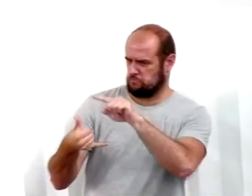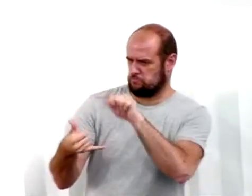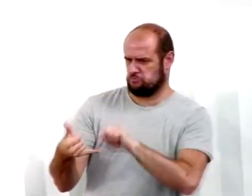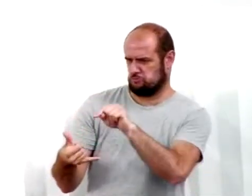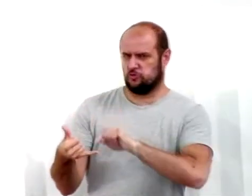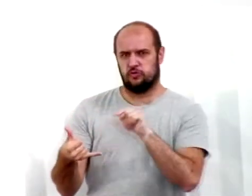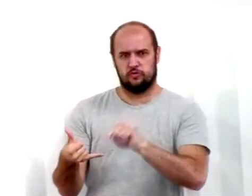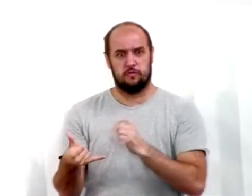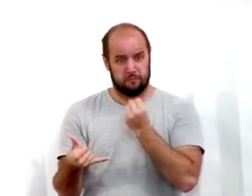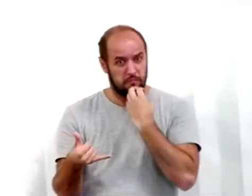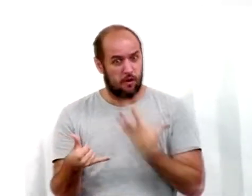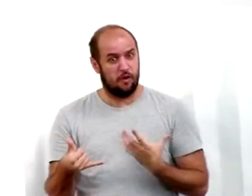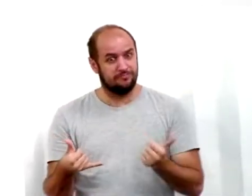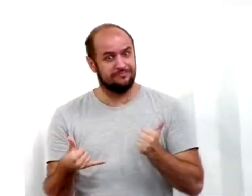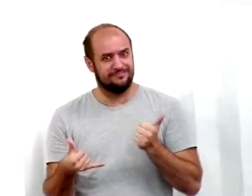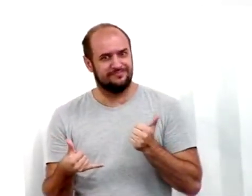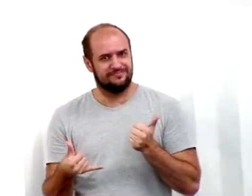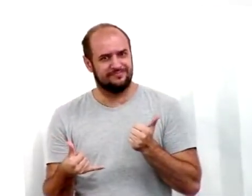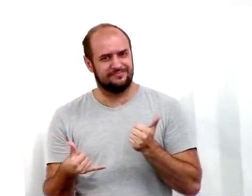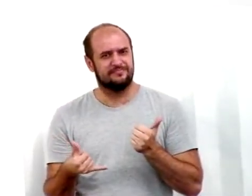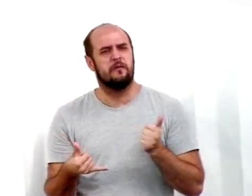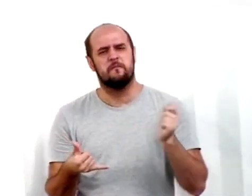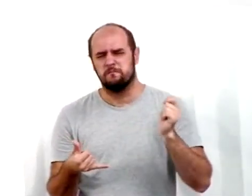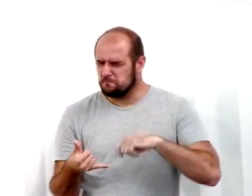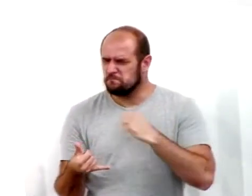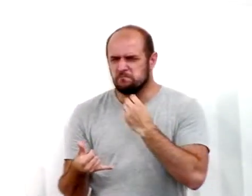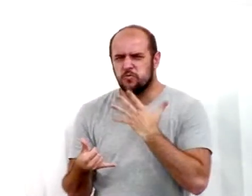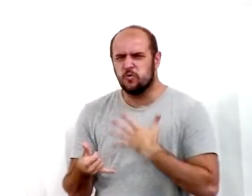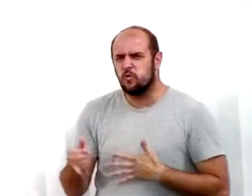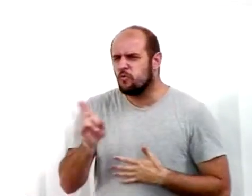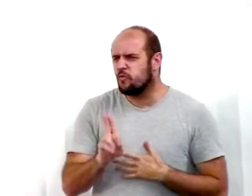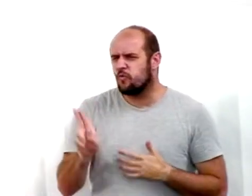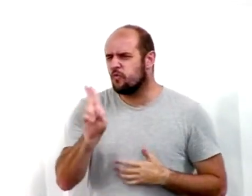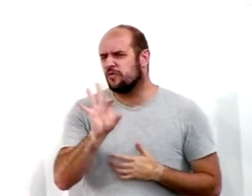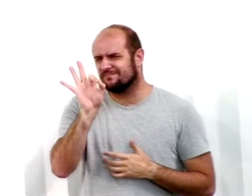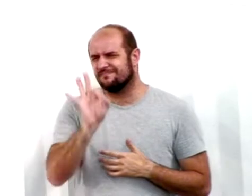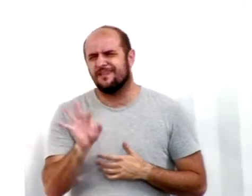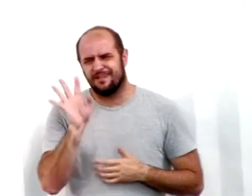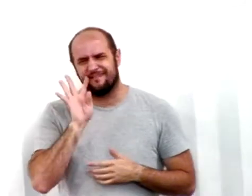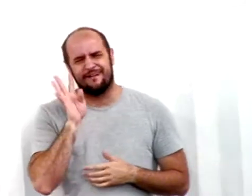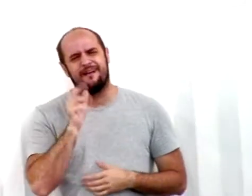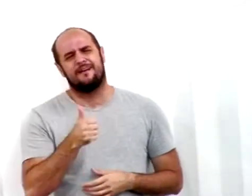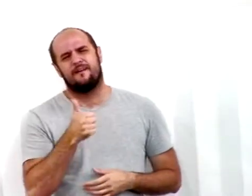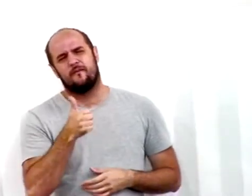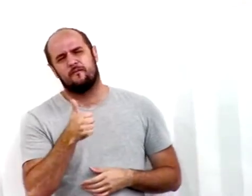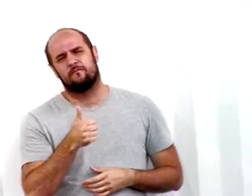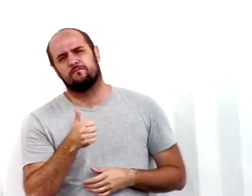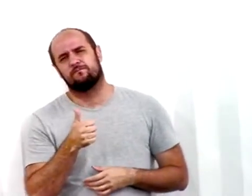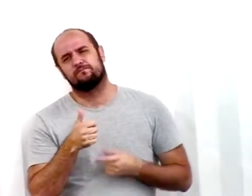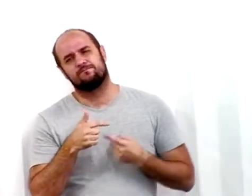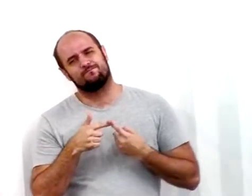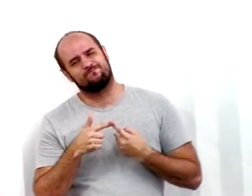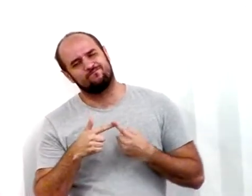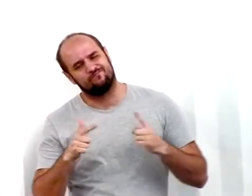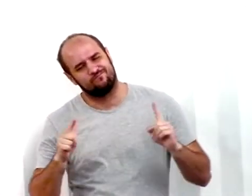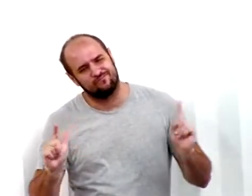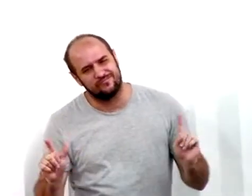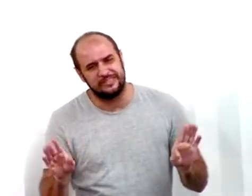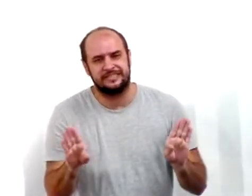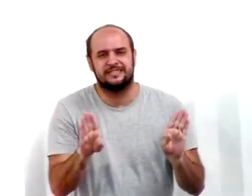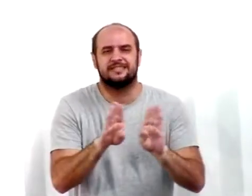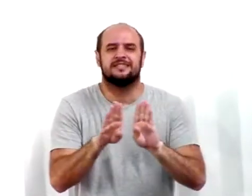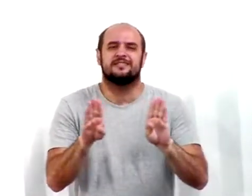vida. Eles podem ser de grande utilidade, sim, eles podem. Mas eles facilmente podem